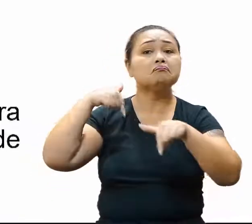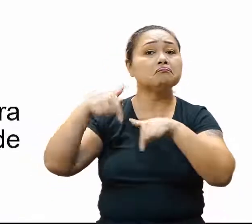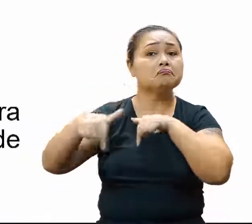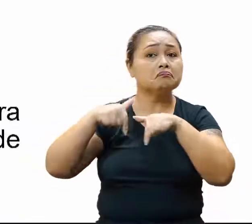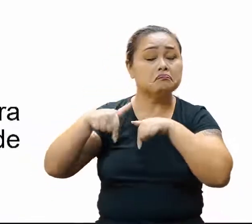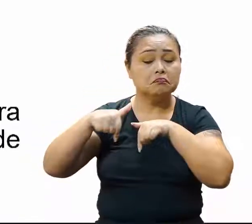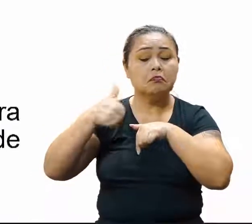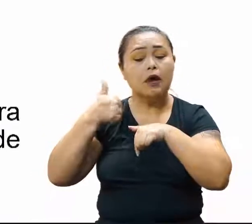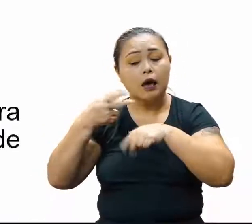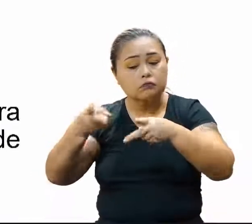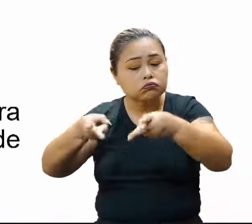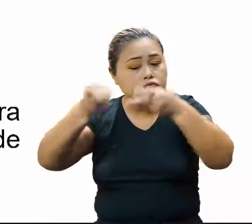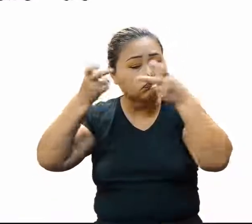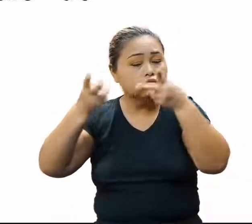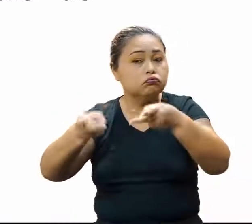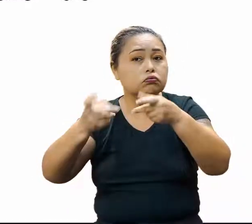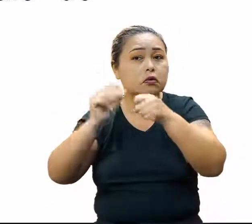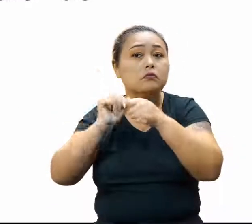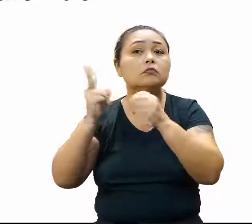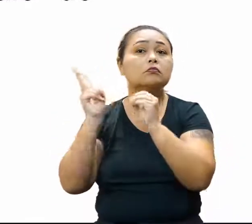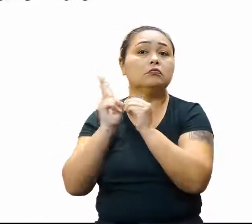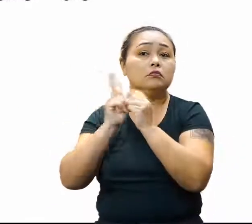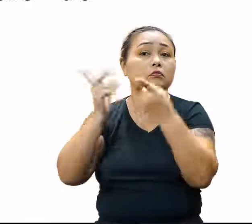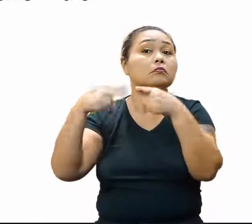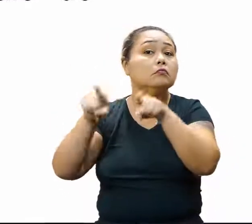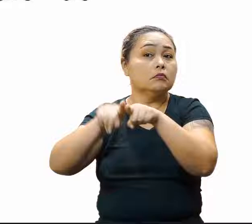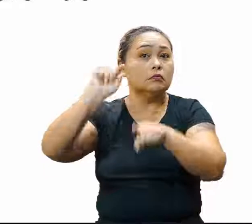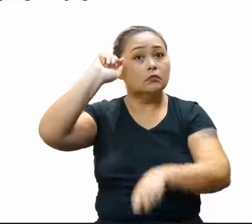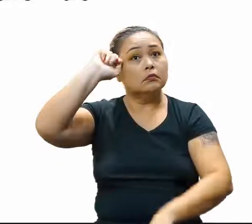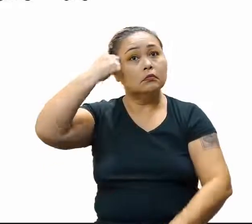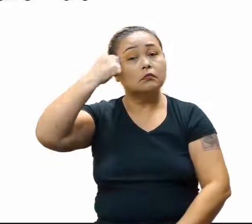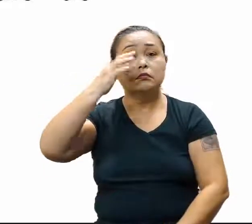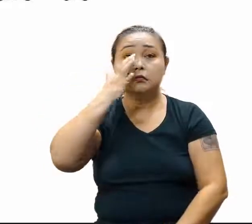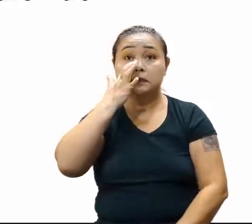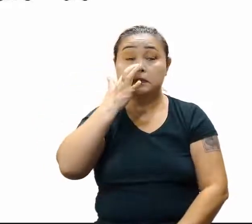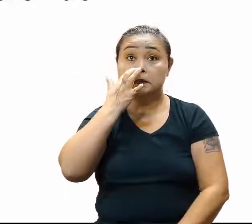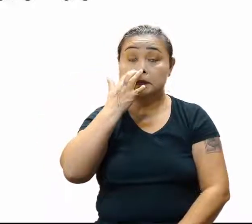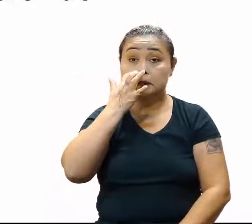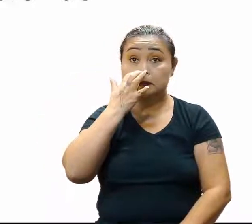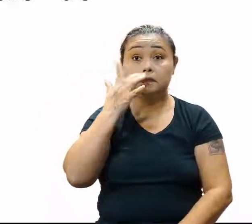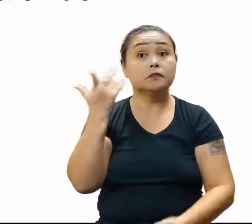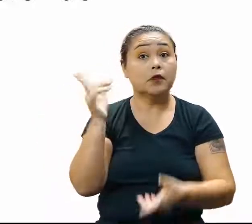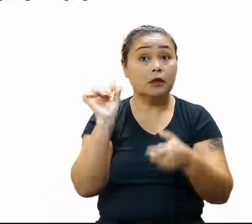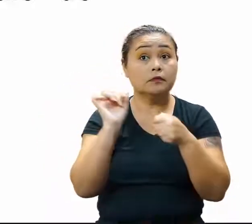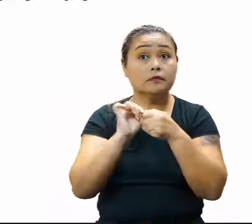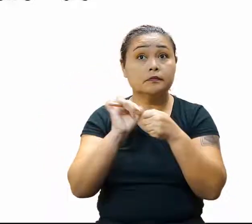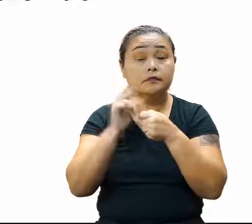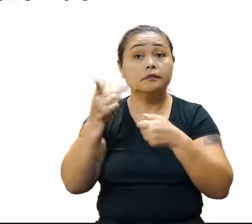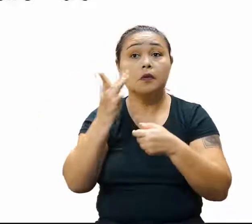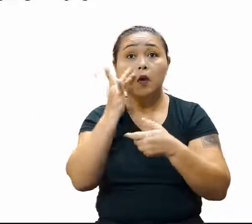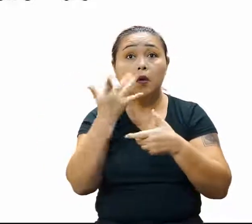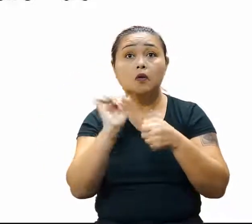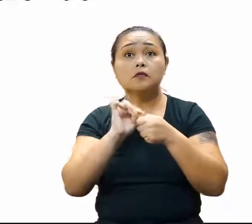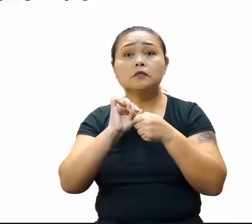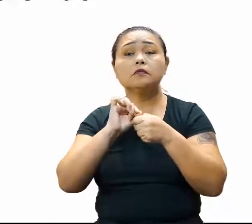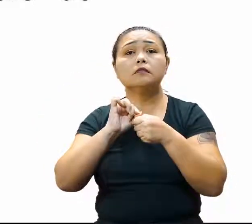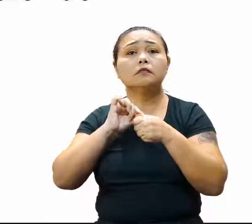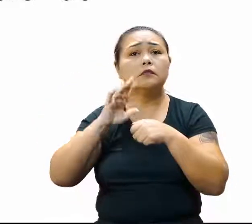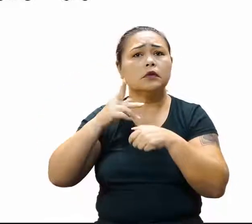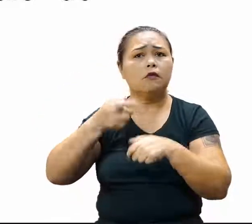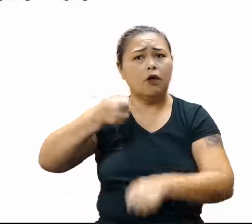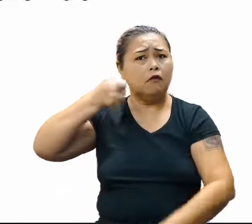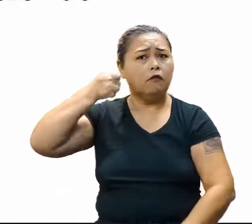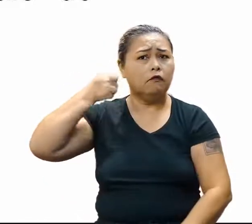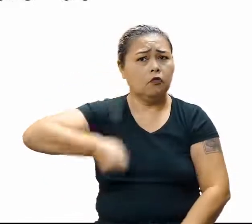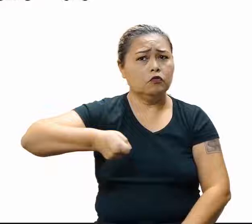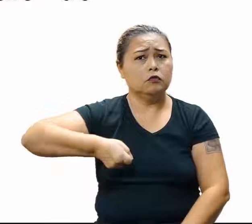evento. Tanto o índio como também o negro. A produção do ouro foi desta forma a força que